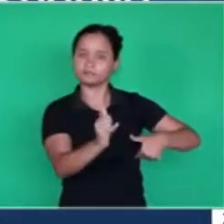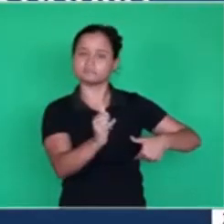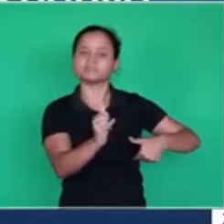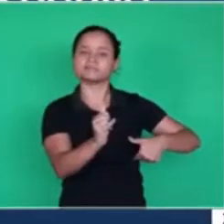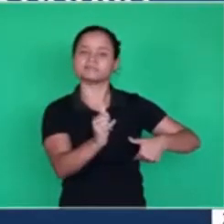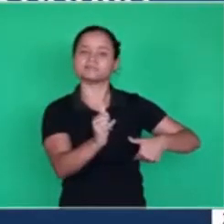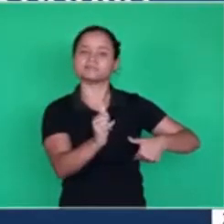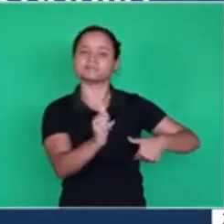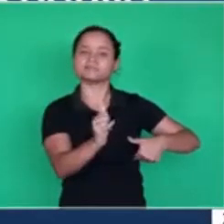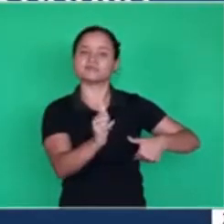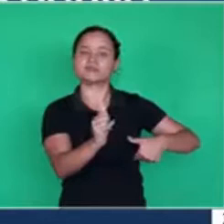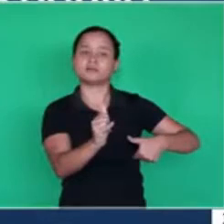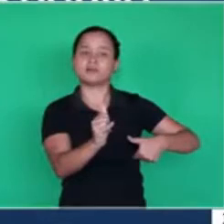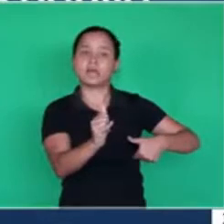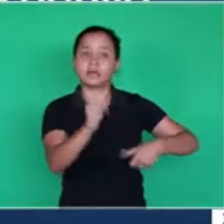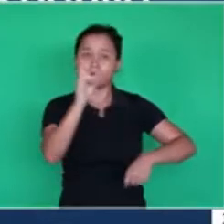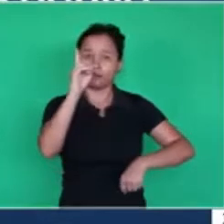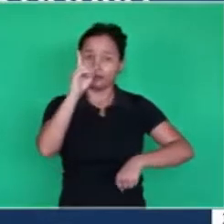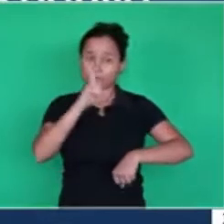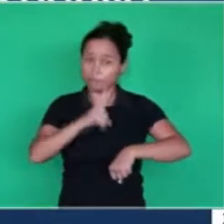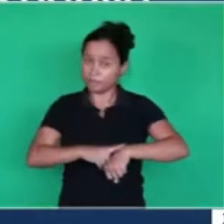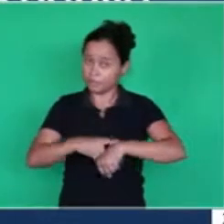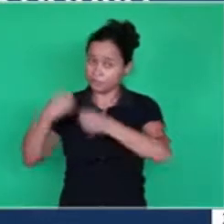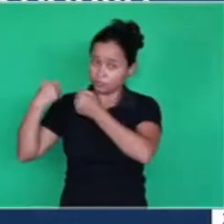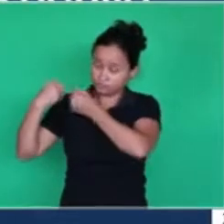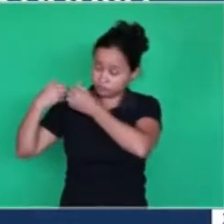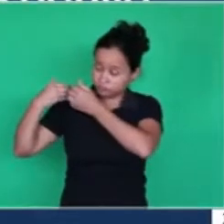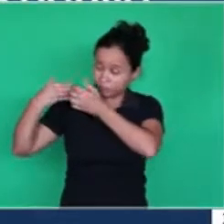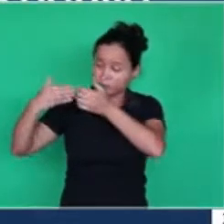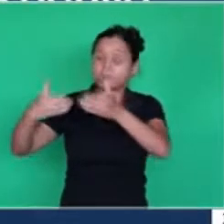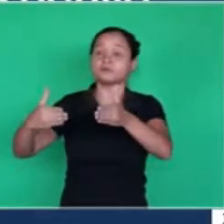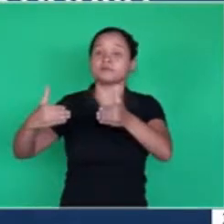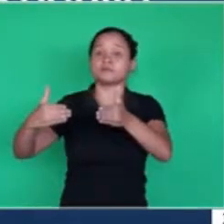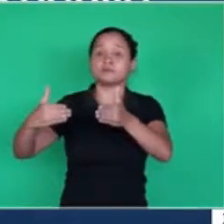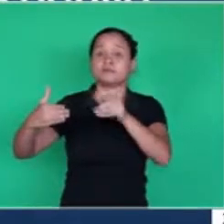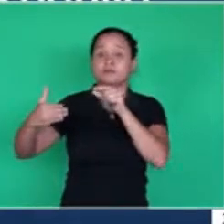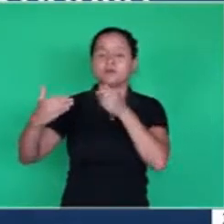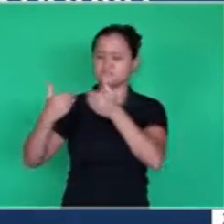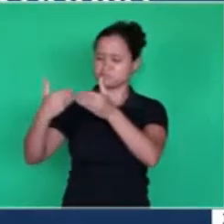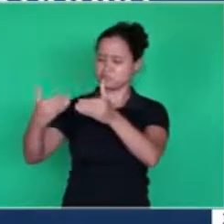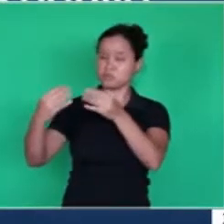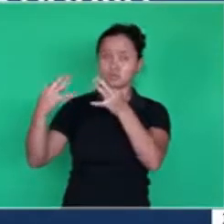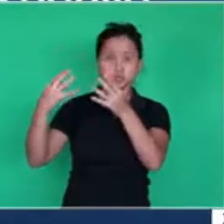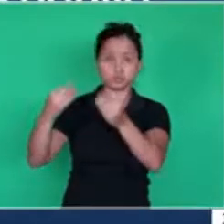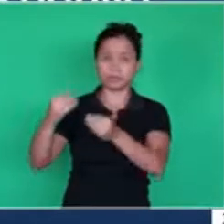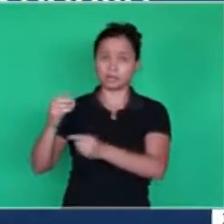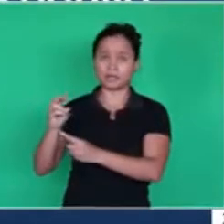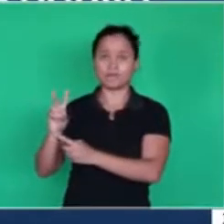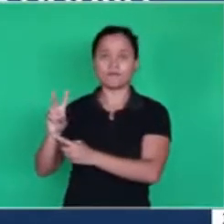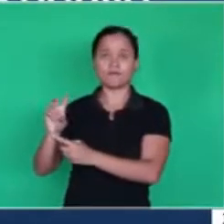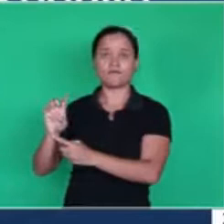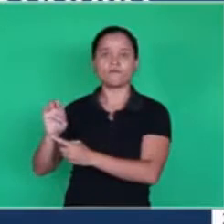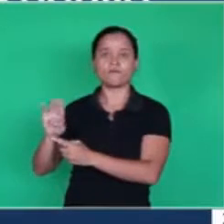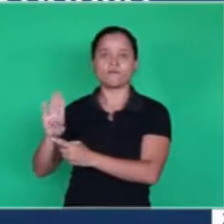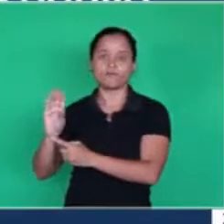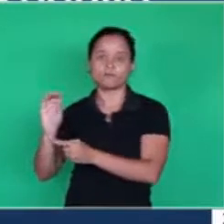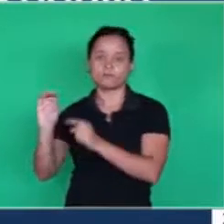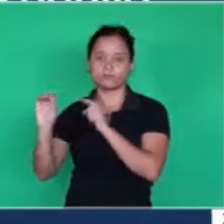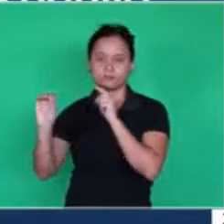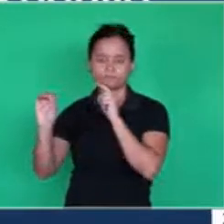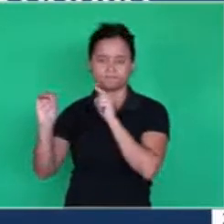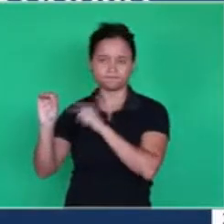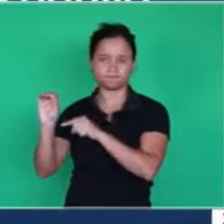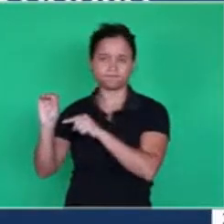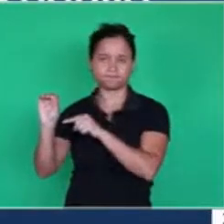princípio, que princípio? Todas as coisas, estava o verbo. É importante para